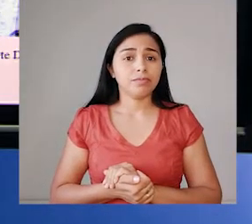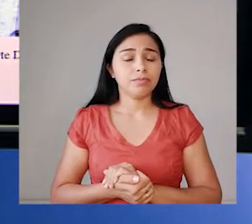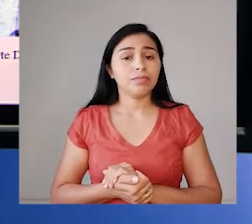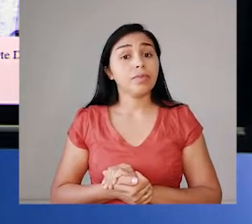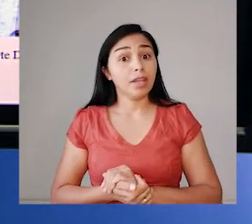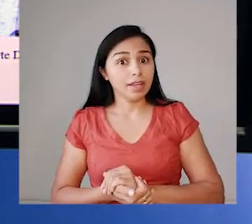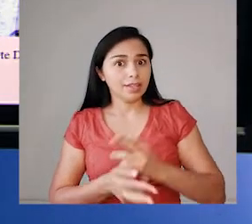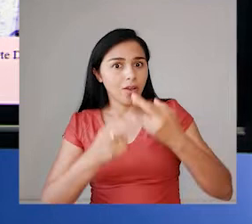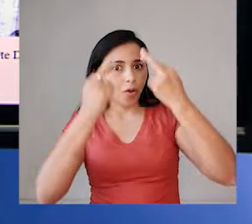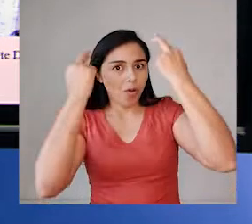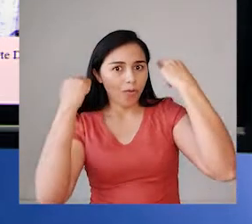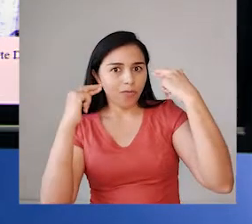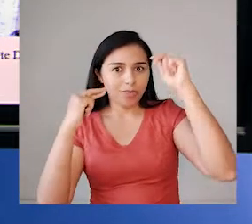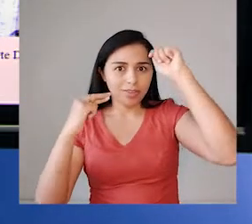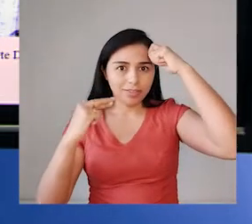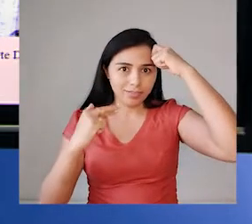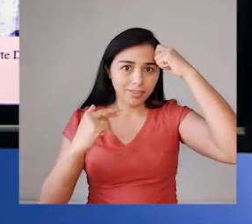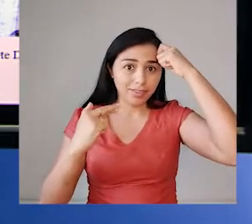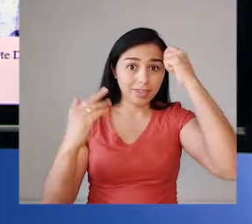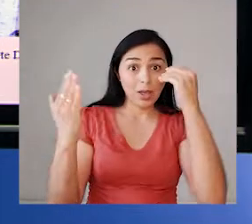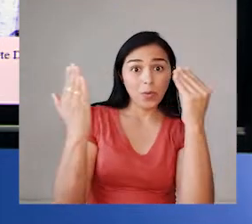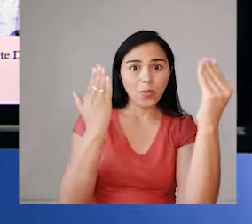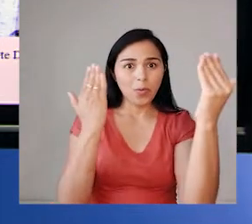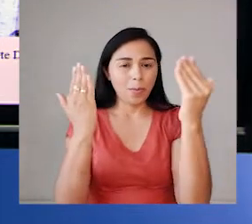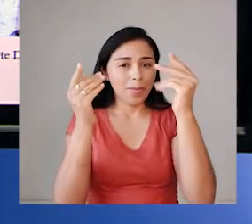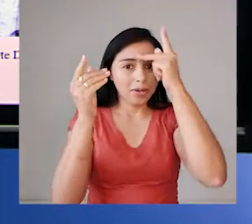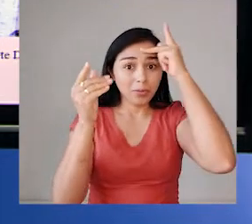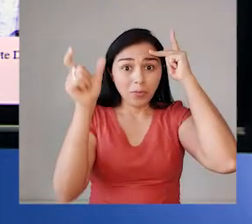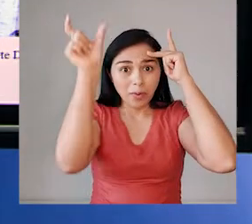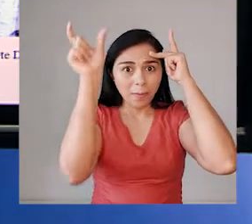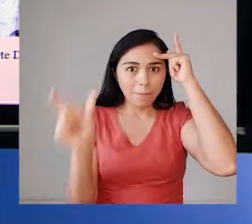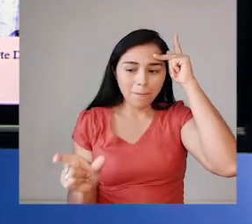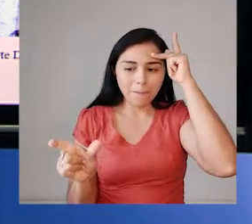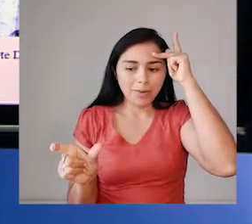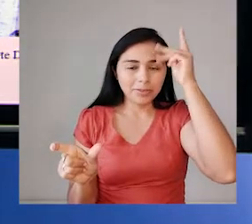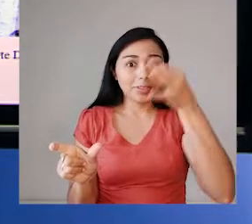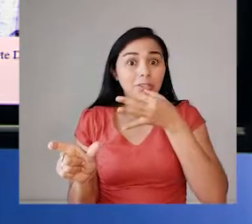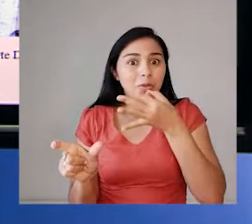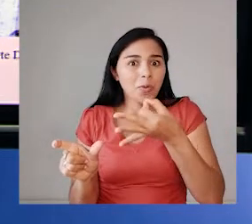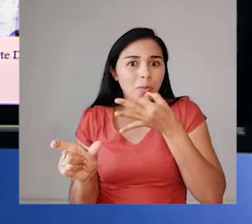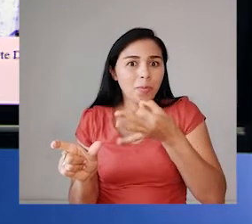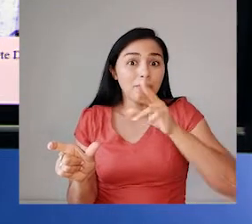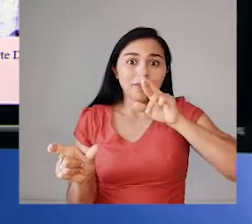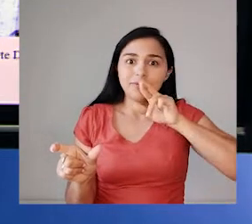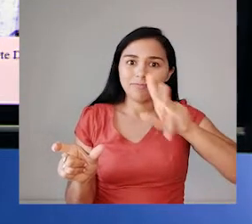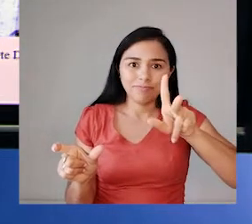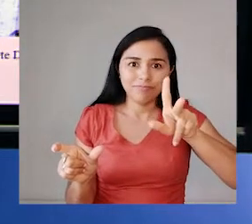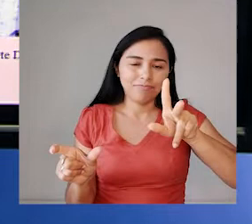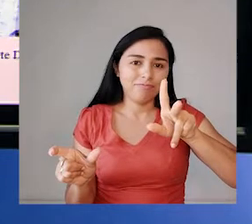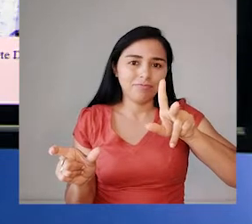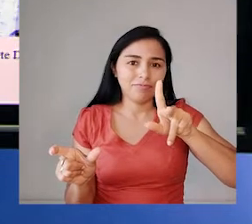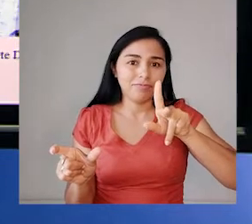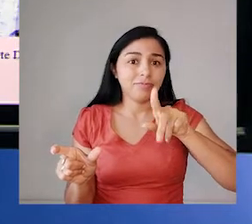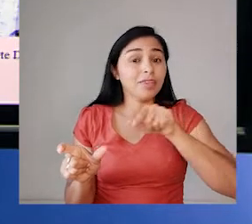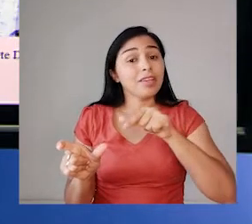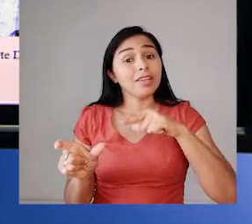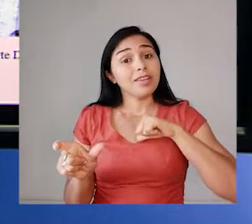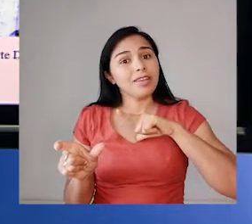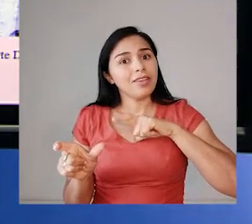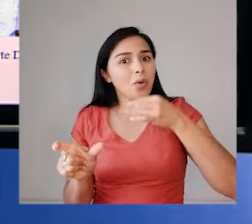os outros? Ou que questiona aquilo que já é pré-definido? Imagina, por que